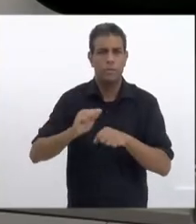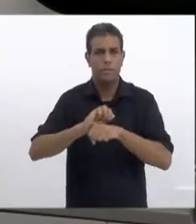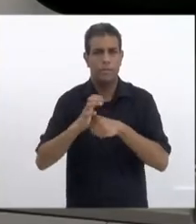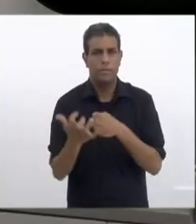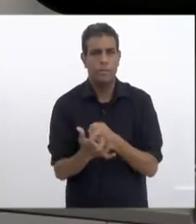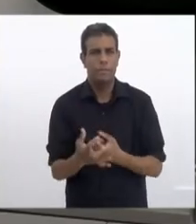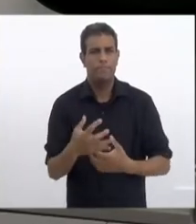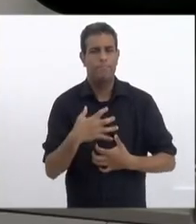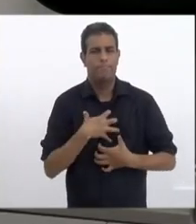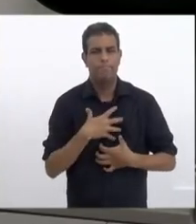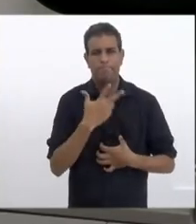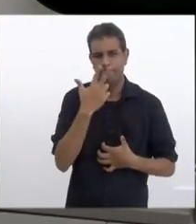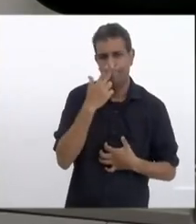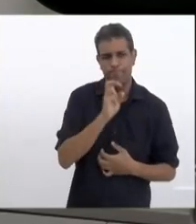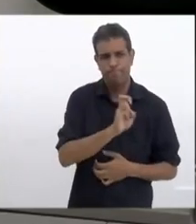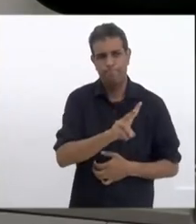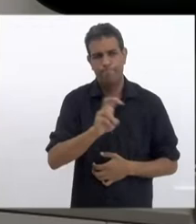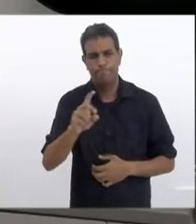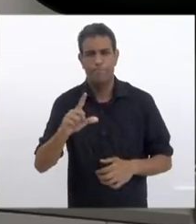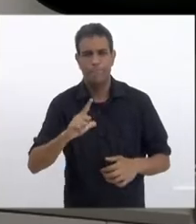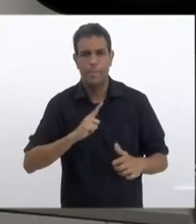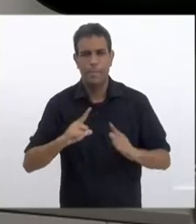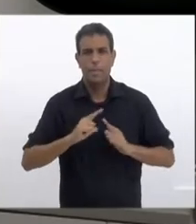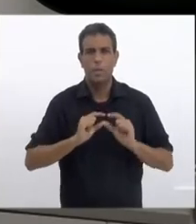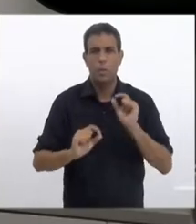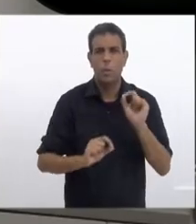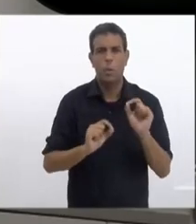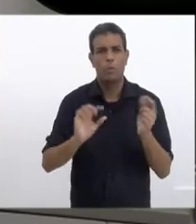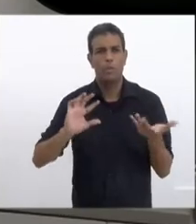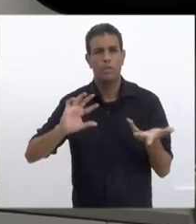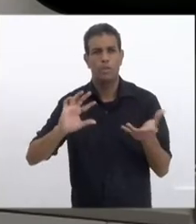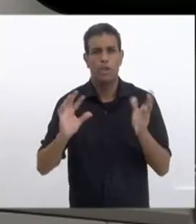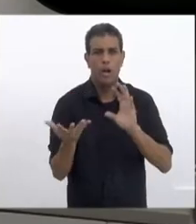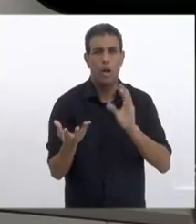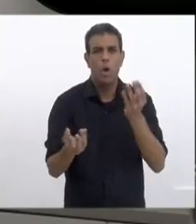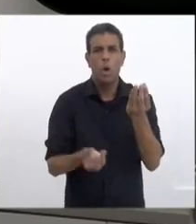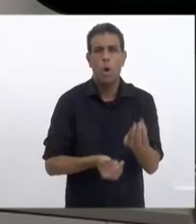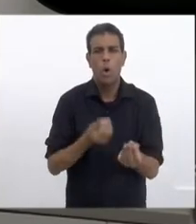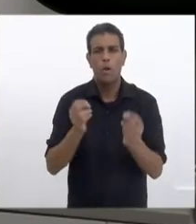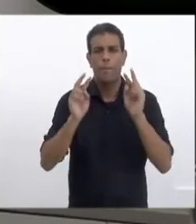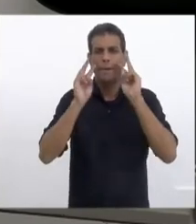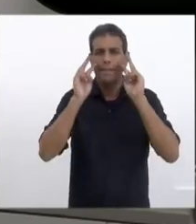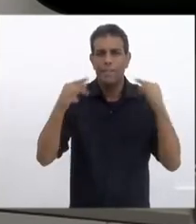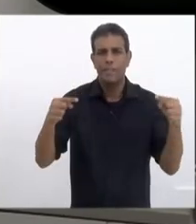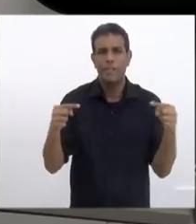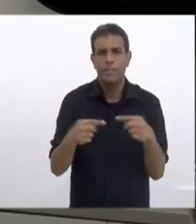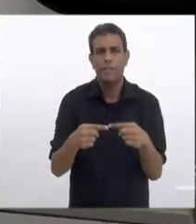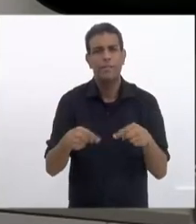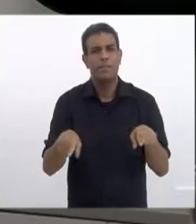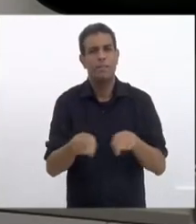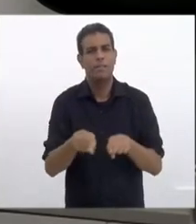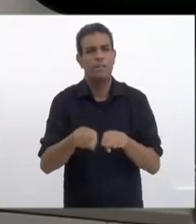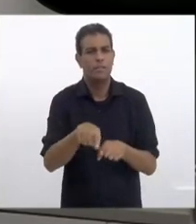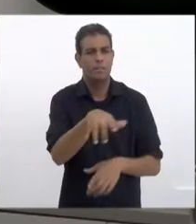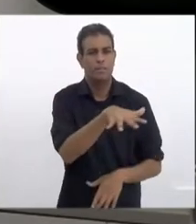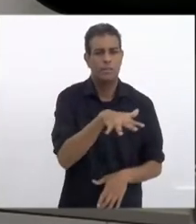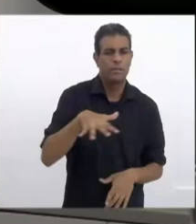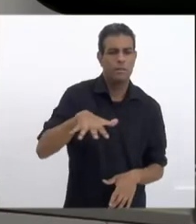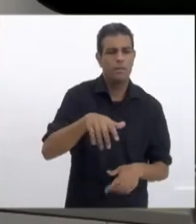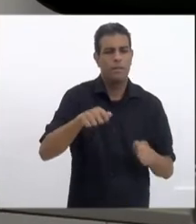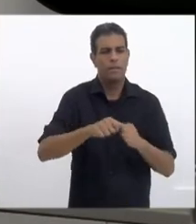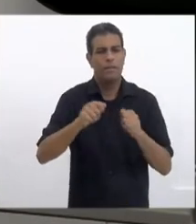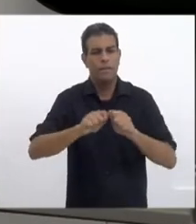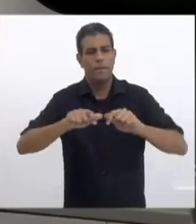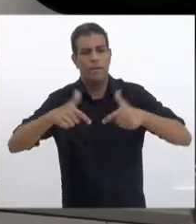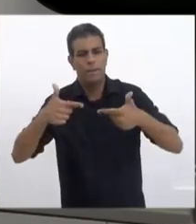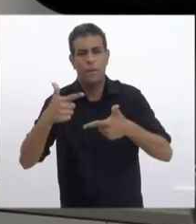Isso dá, eu acho que um contexto que diz respeito aí a tanto ao que a gente precisa fazer para combater